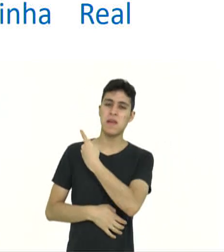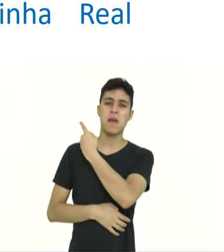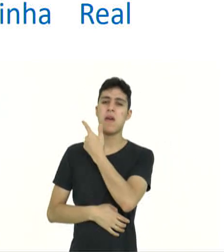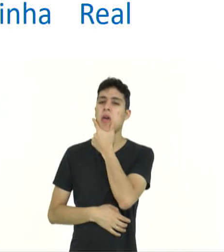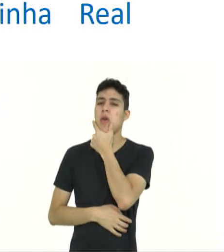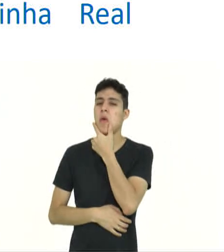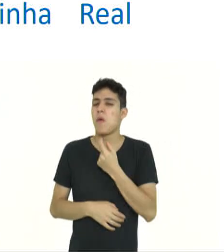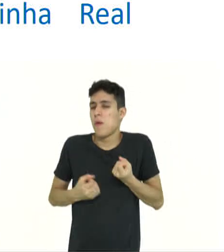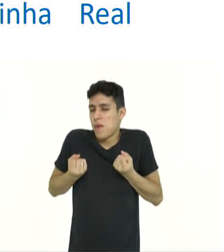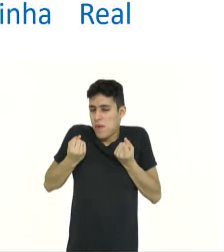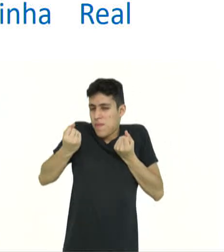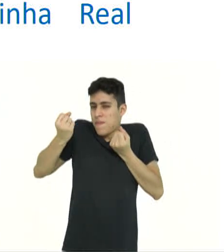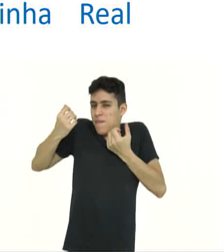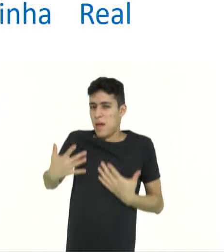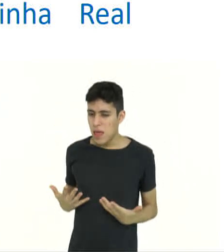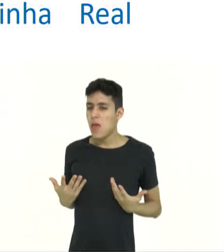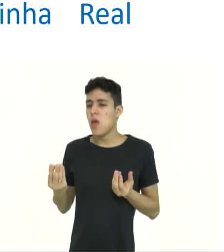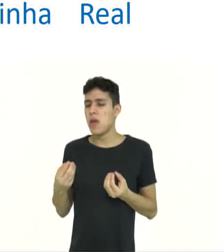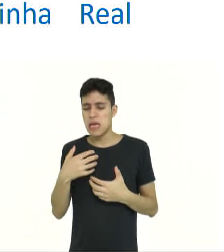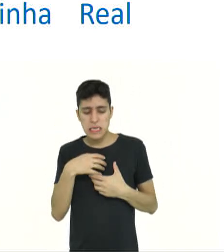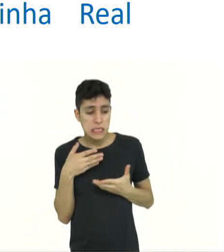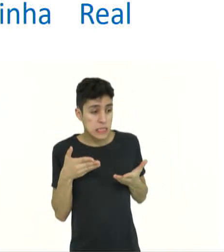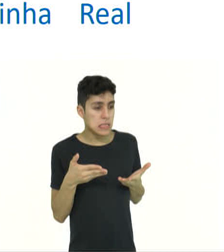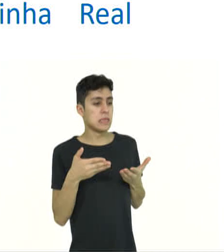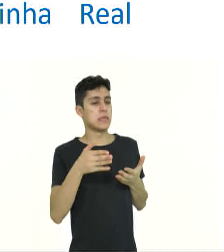fala sobre a chegada dele na